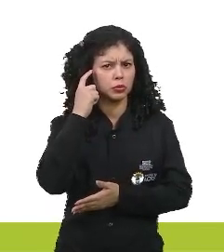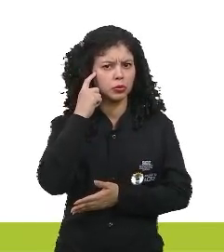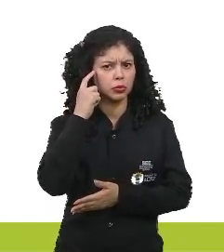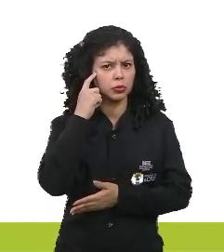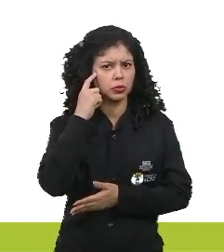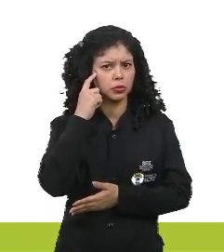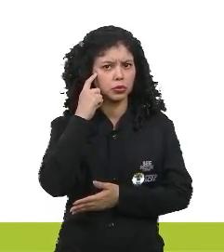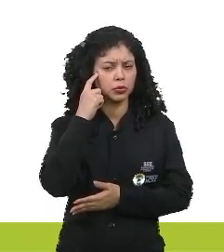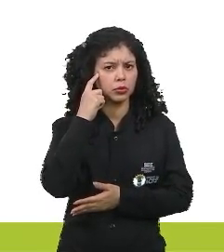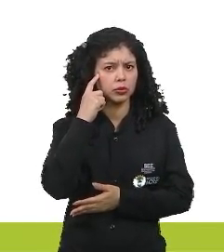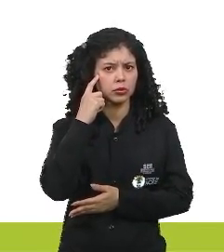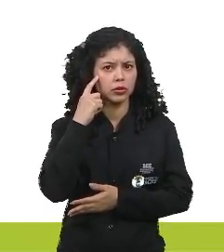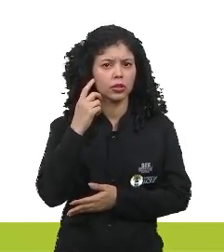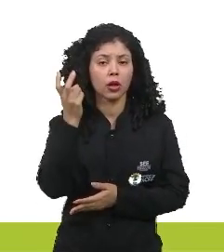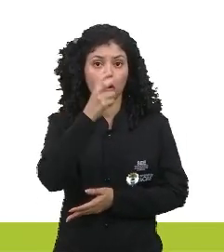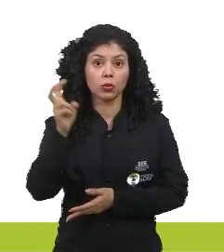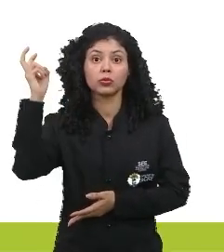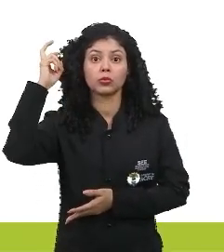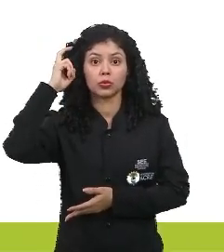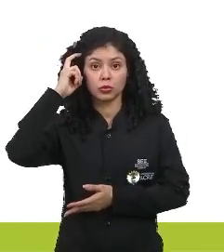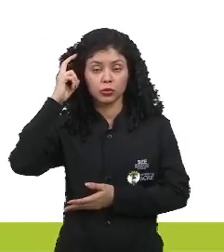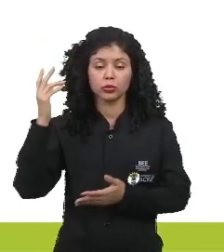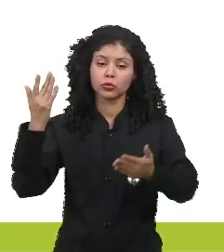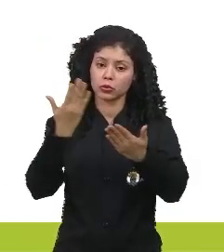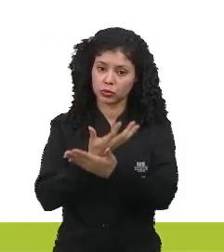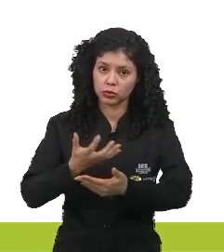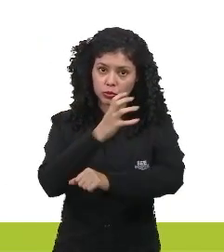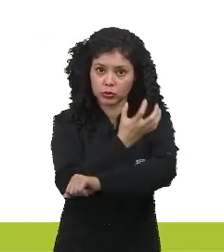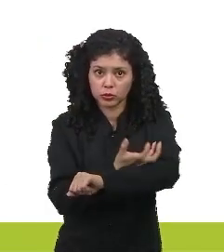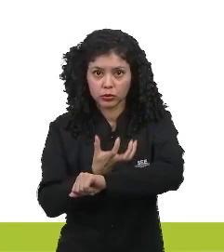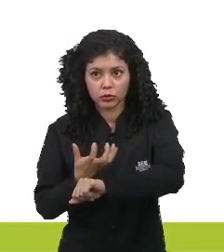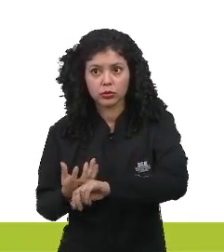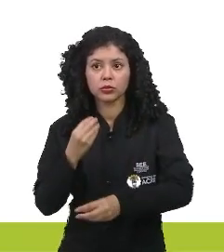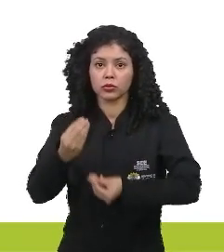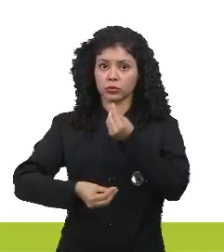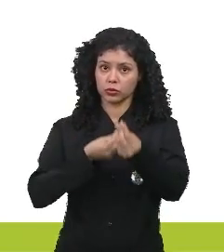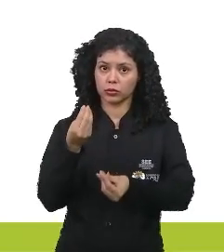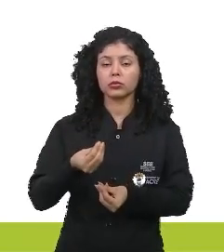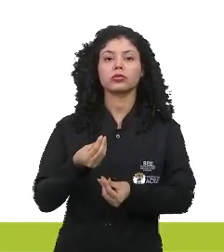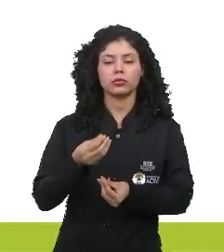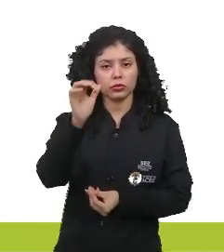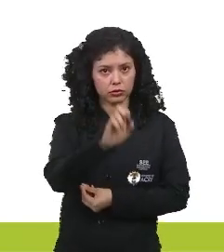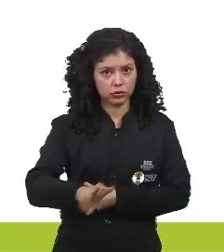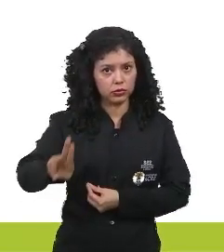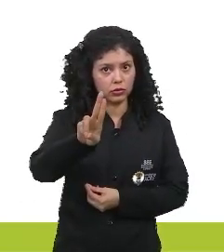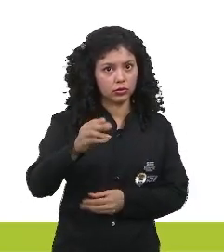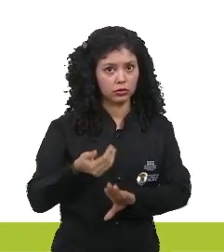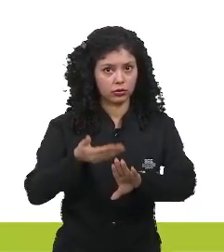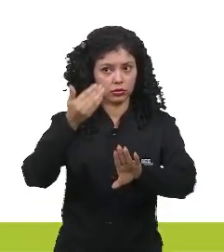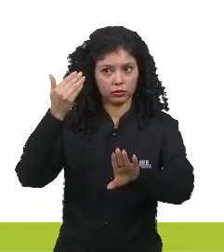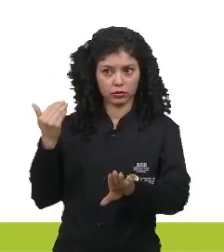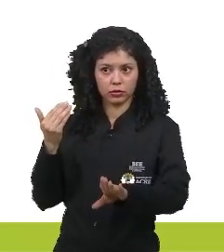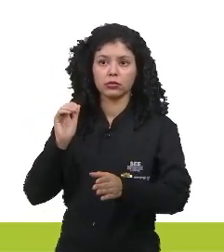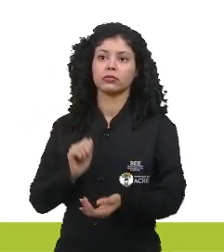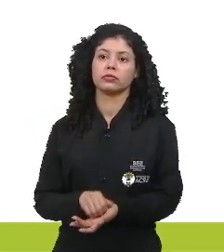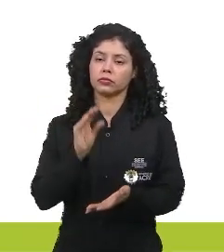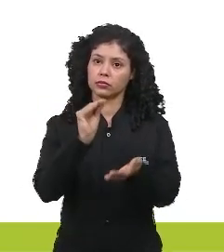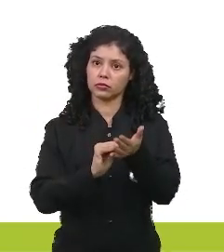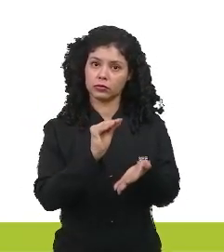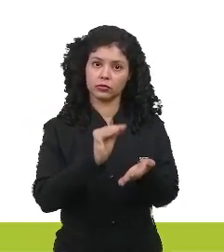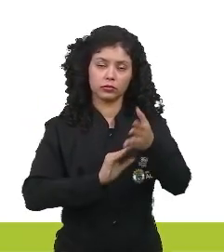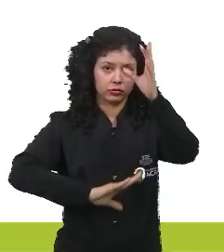não tem a cultura de cultivo como tinha o europeu naquele momento. Então,